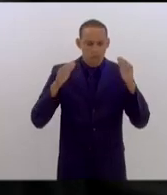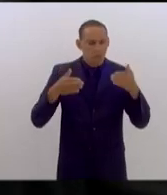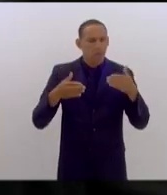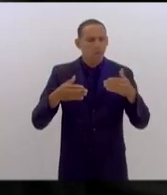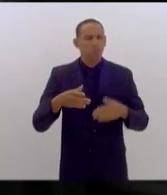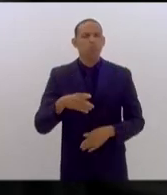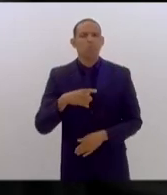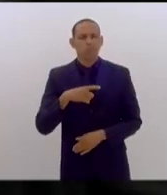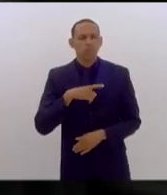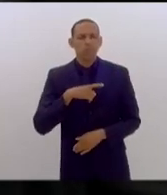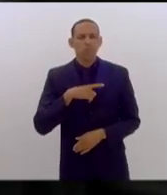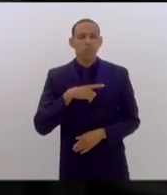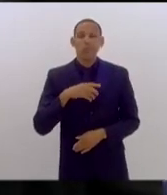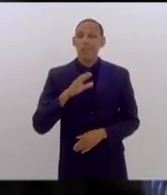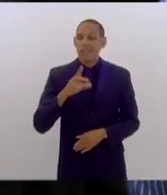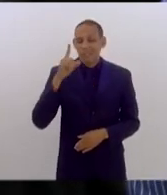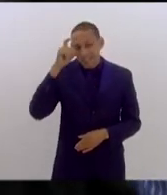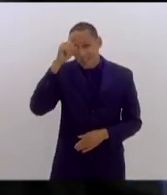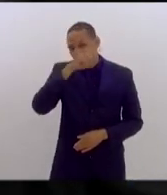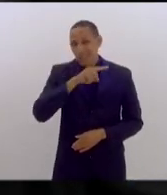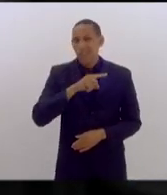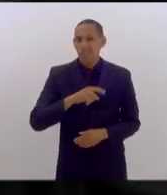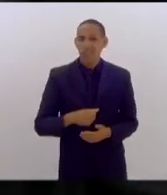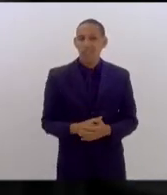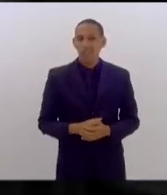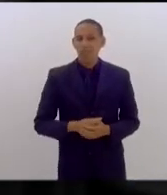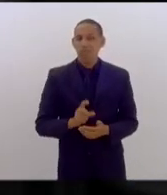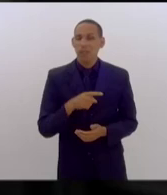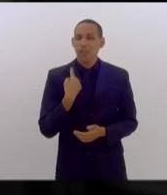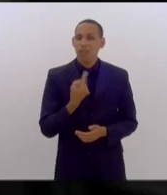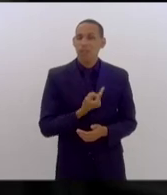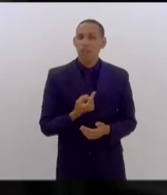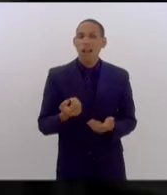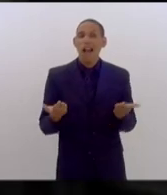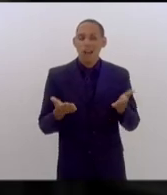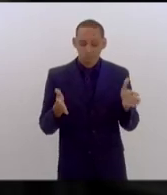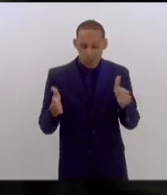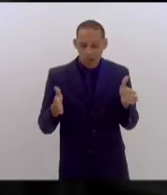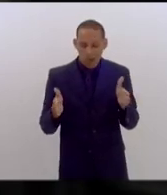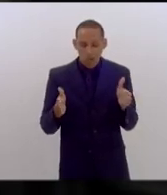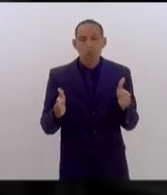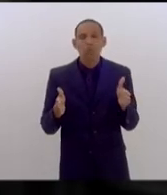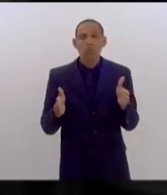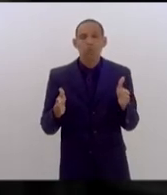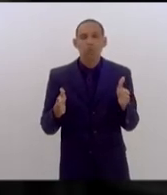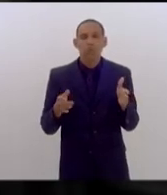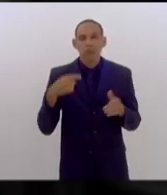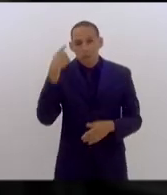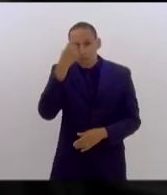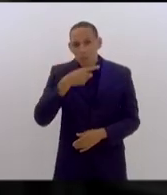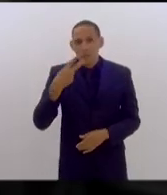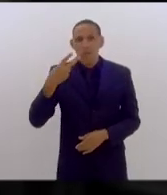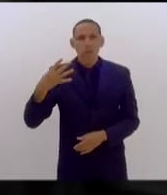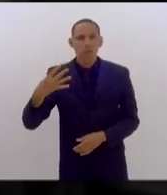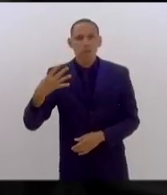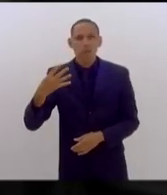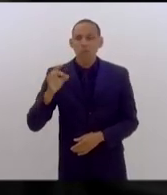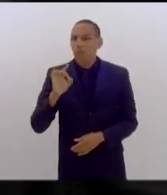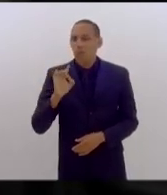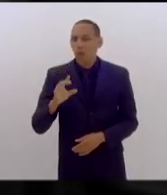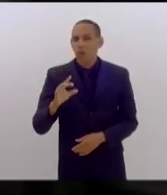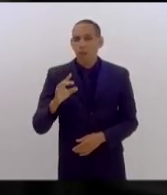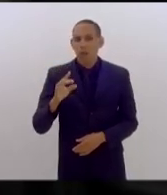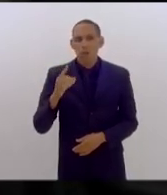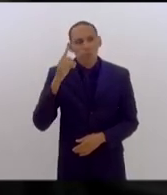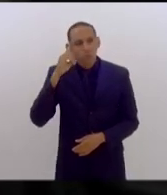é muito difícil a gente no prazo de 24 horas a gente